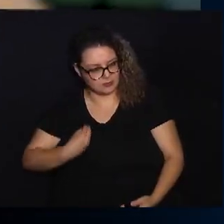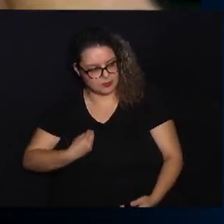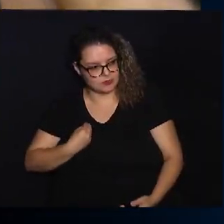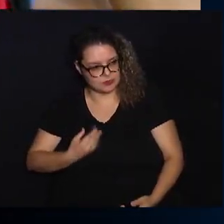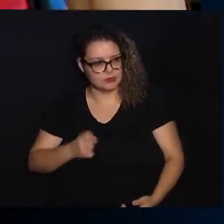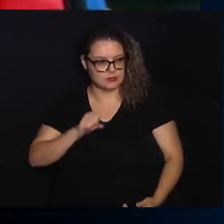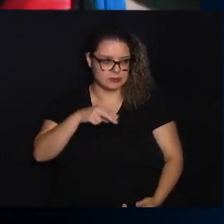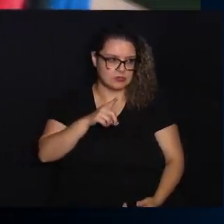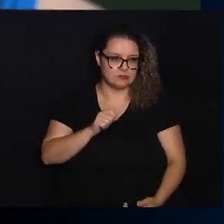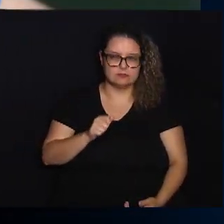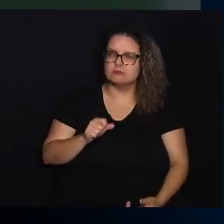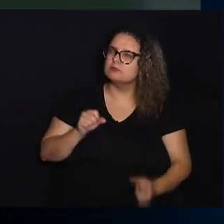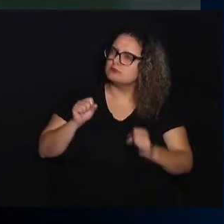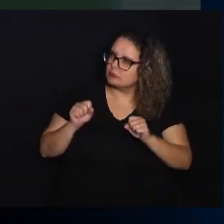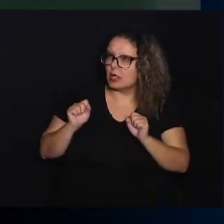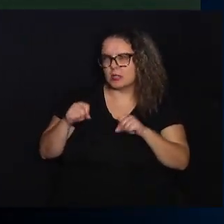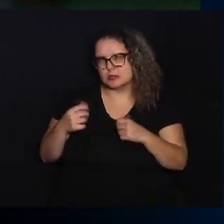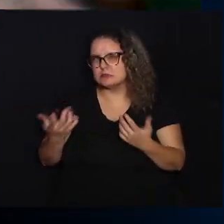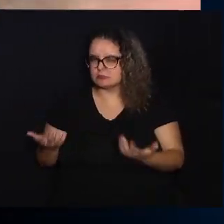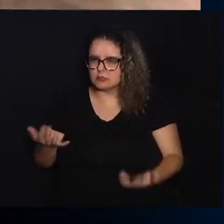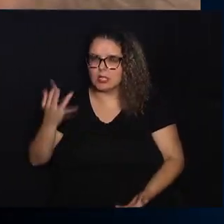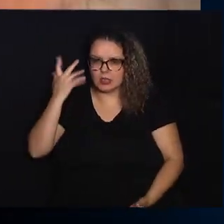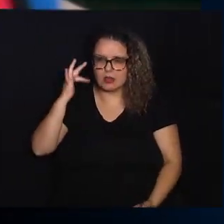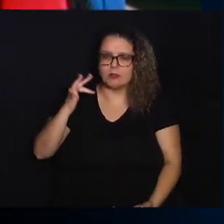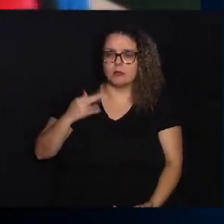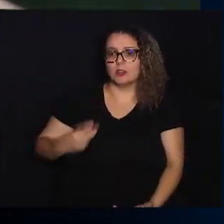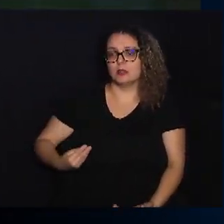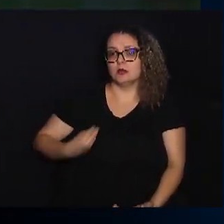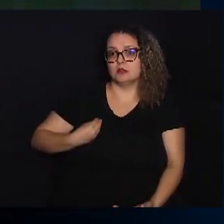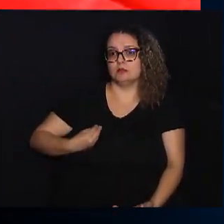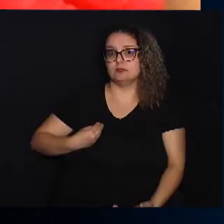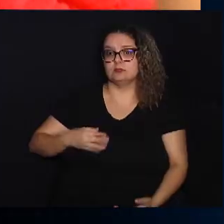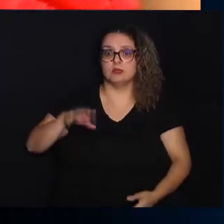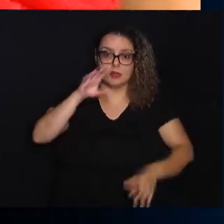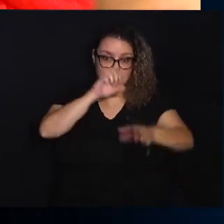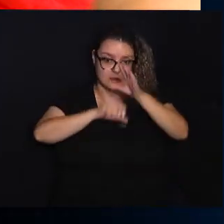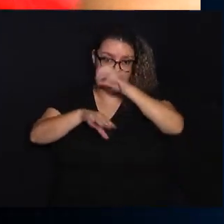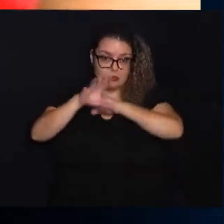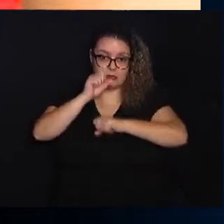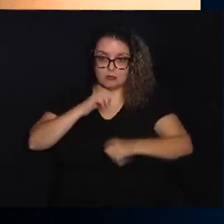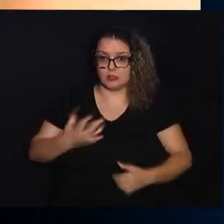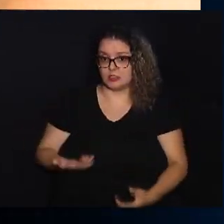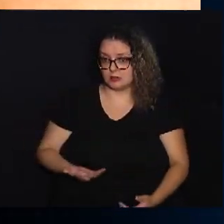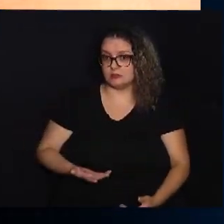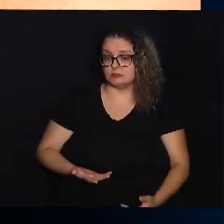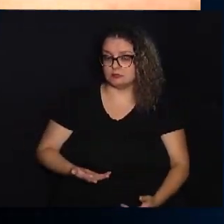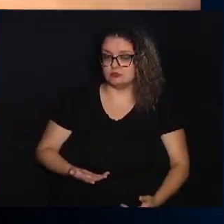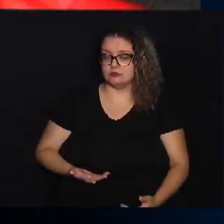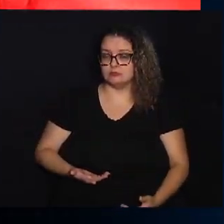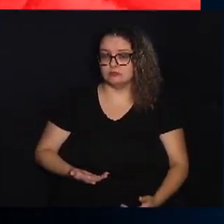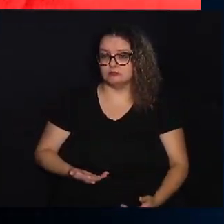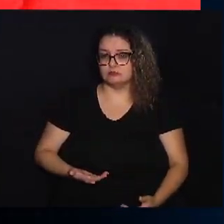uma filosofia de vida o sandá? Pode ser que é uma filosofia de vida aprendida com